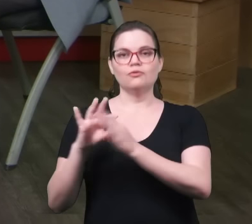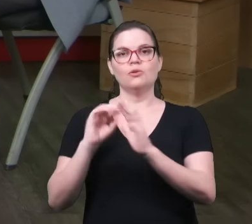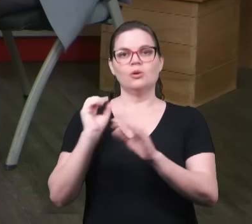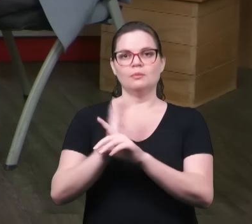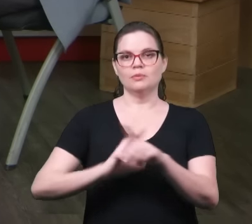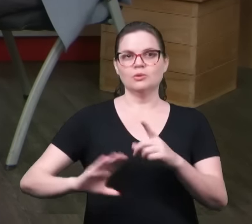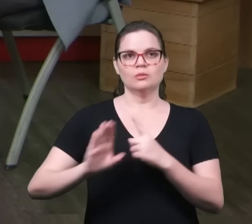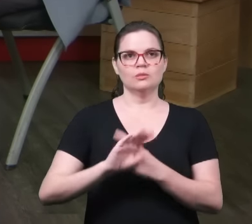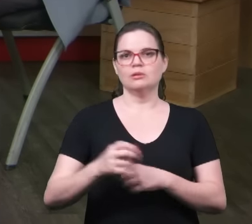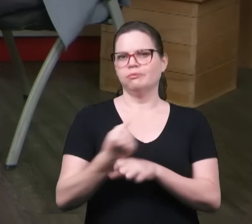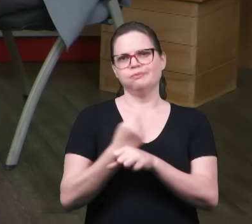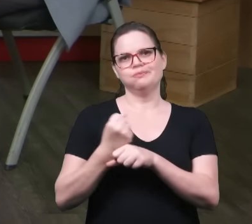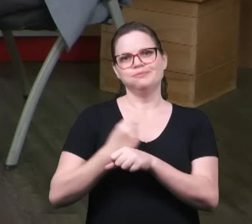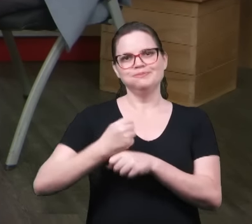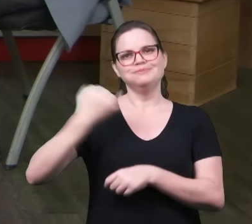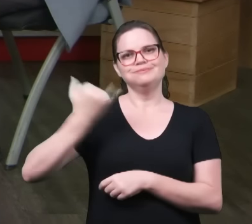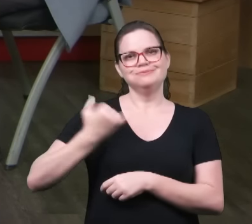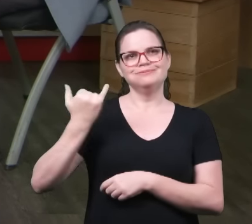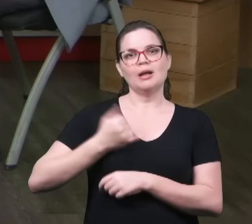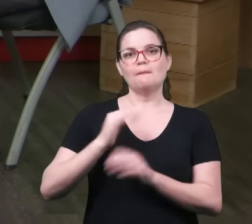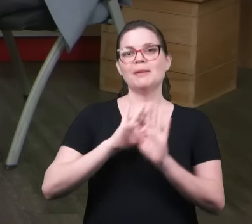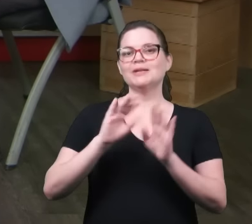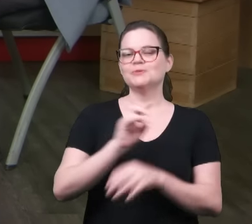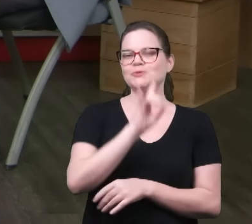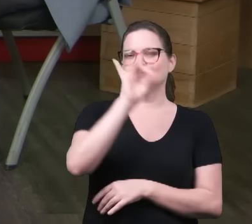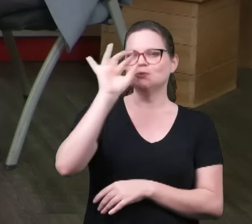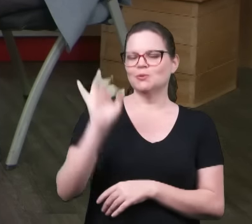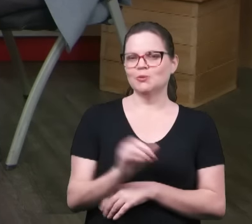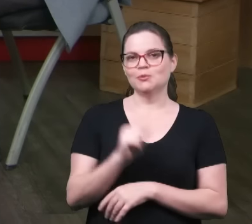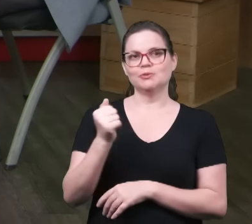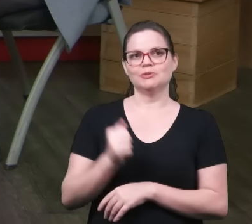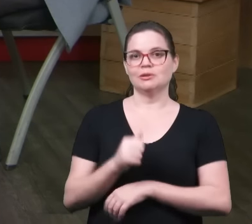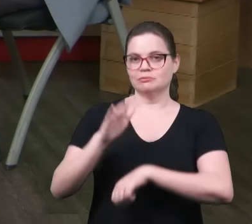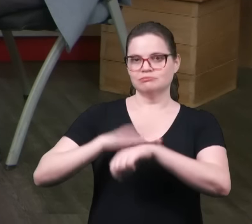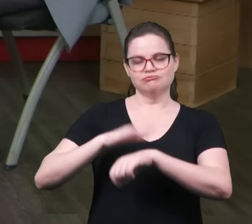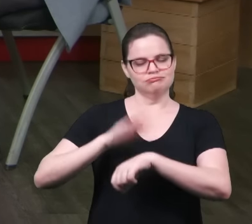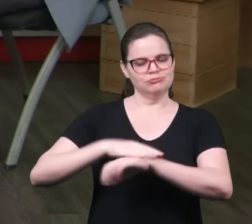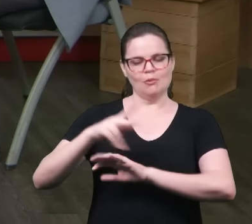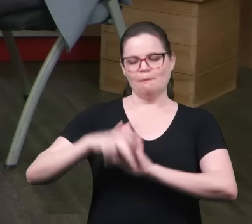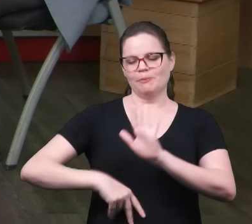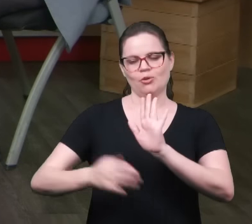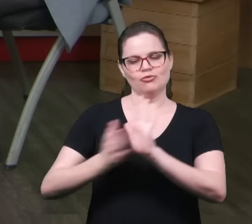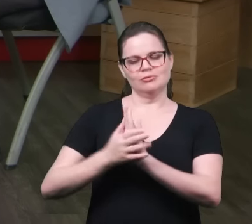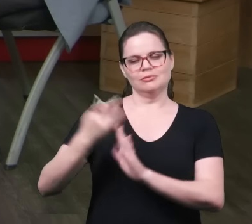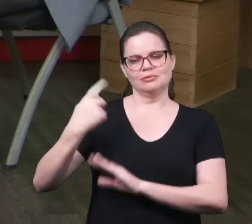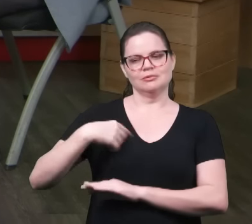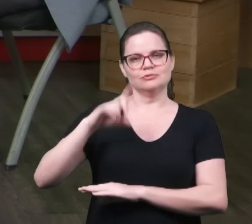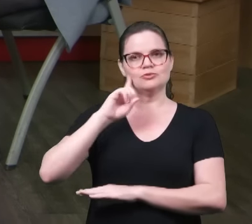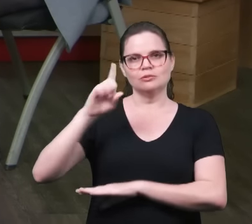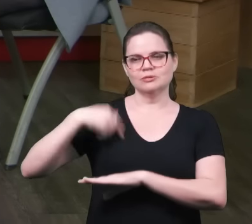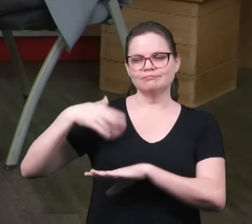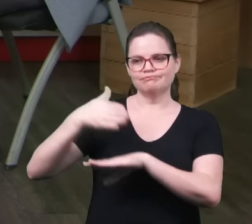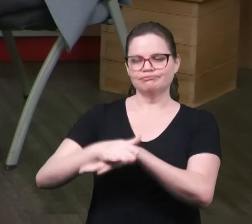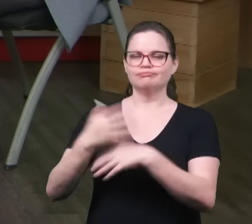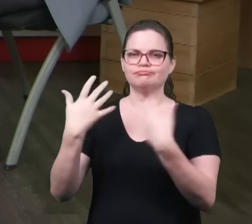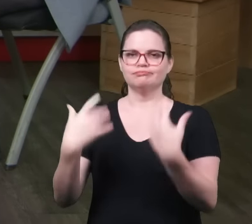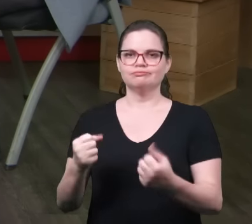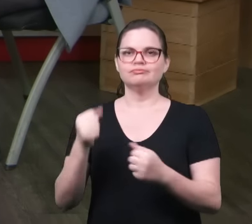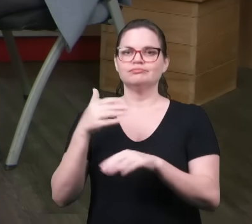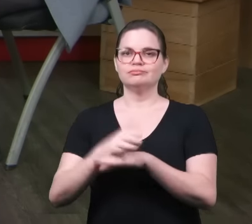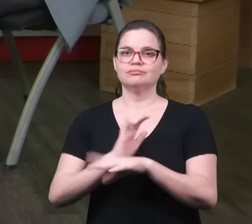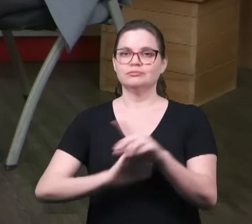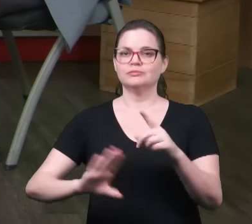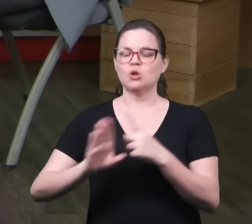anos falando, eu nunca dei atenção. Mas um belo dia, de acordo com o projeto de Deus, eu acabei entrando na igreja e lá eu